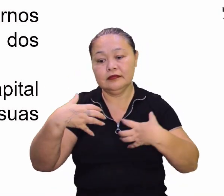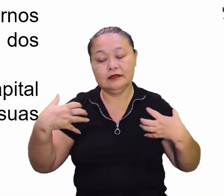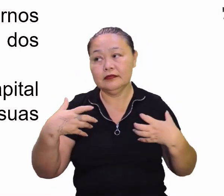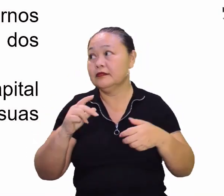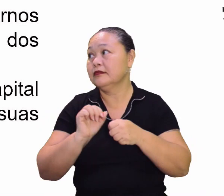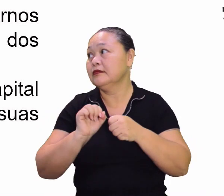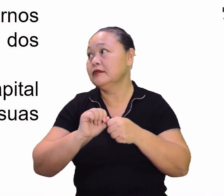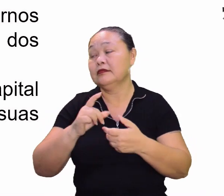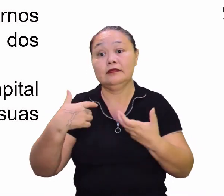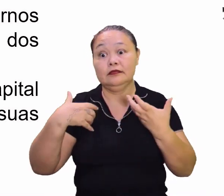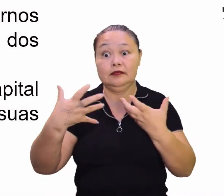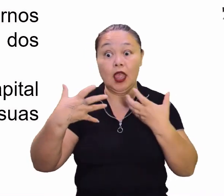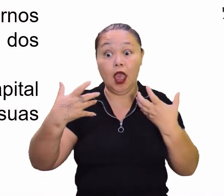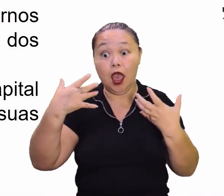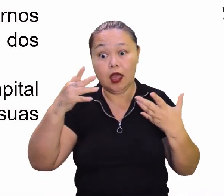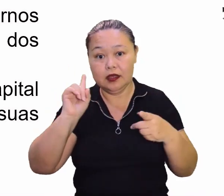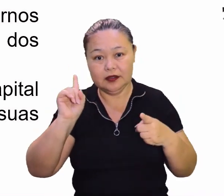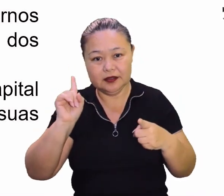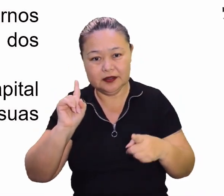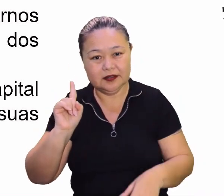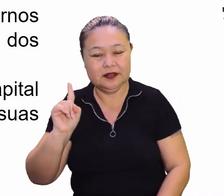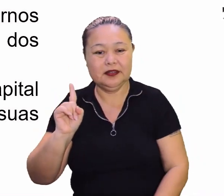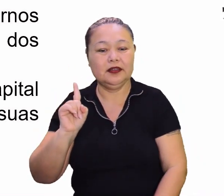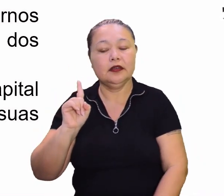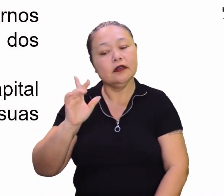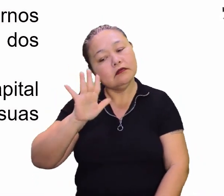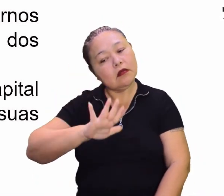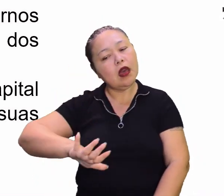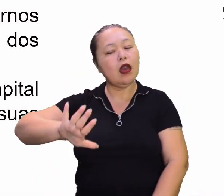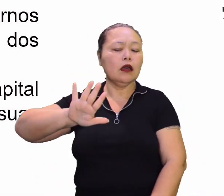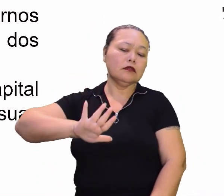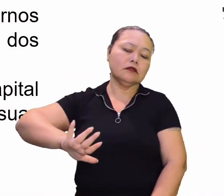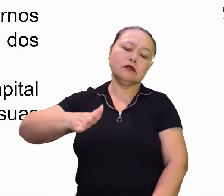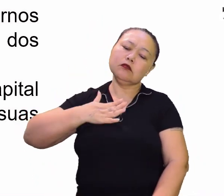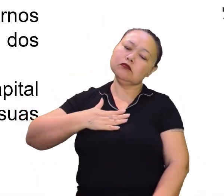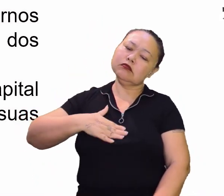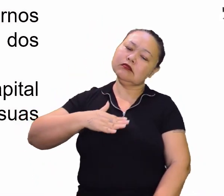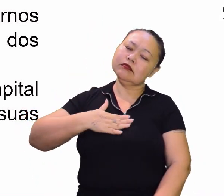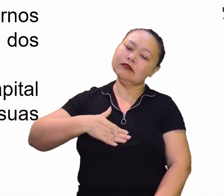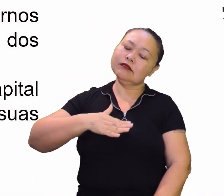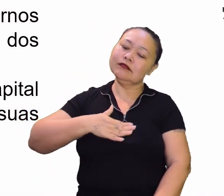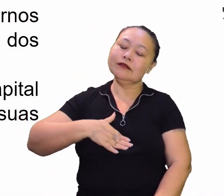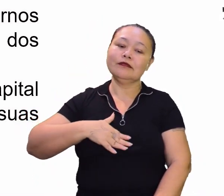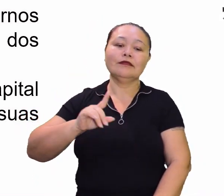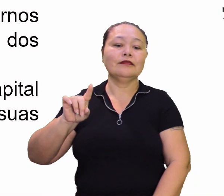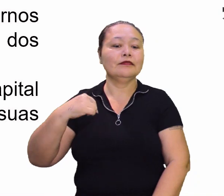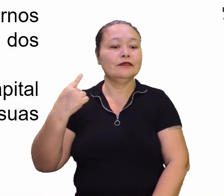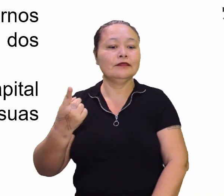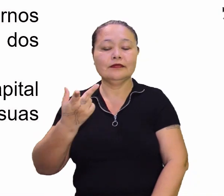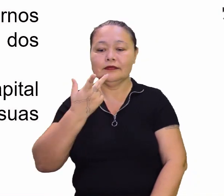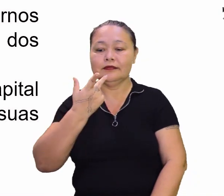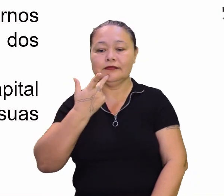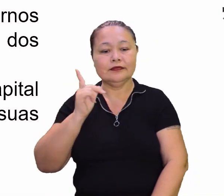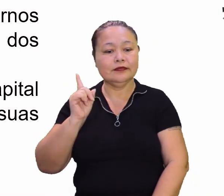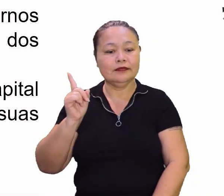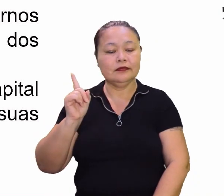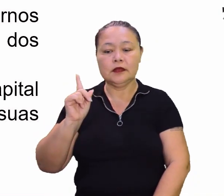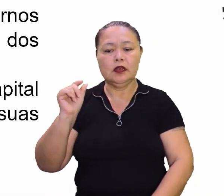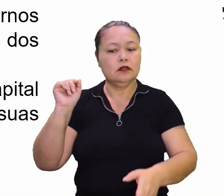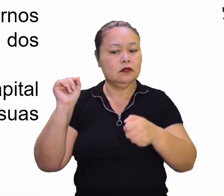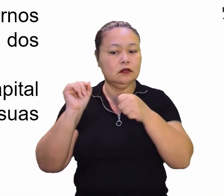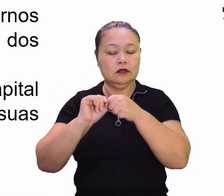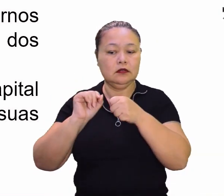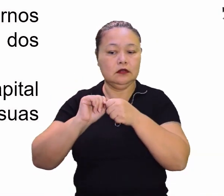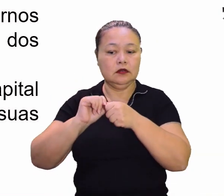é um tigre daquele muito agressivo. Não. Ele é mais moderado. Muito bem. Então, a gente falou que eles não